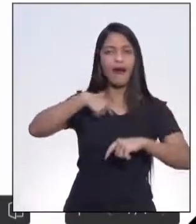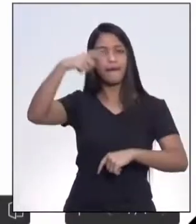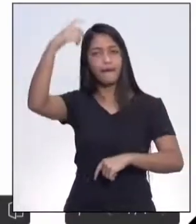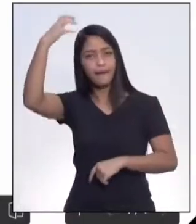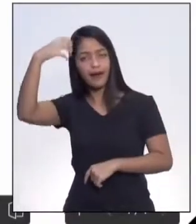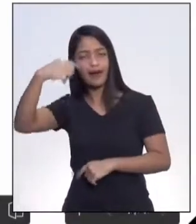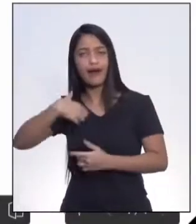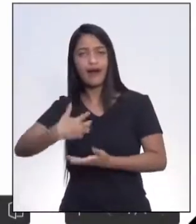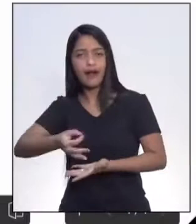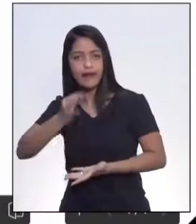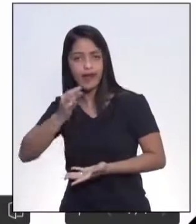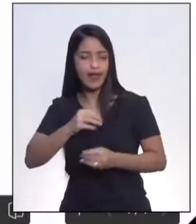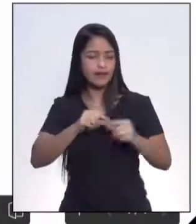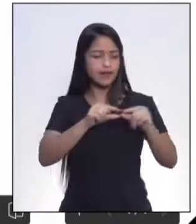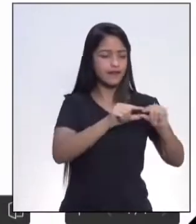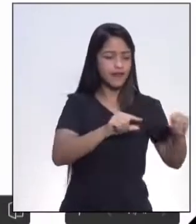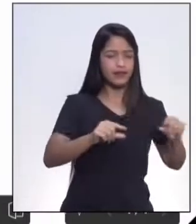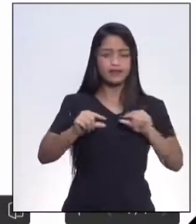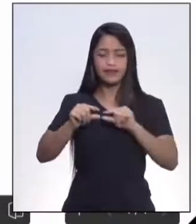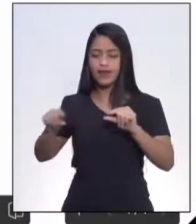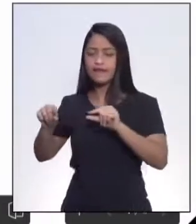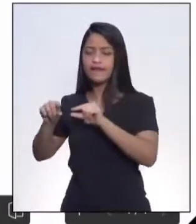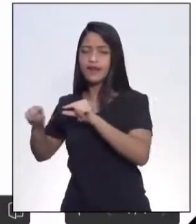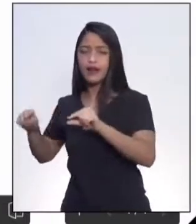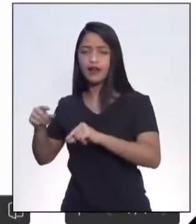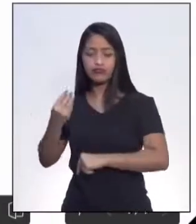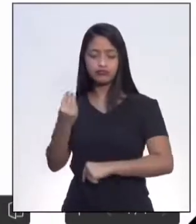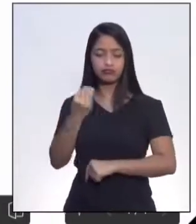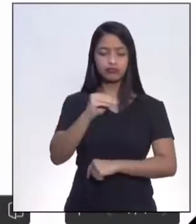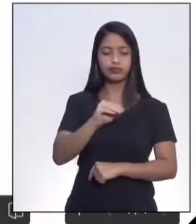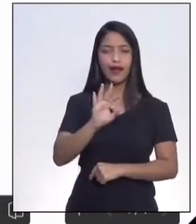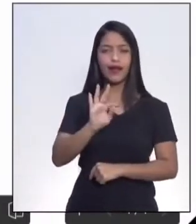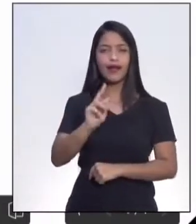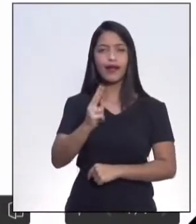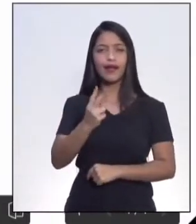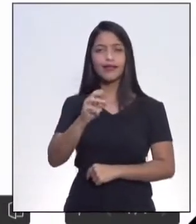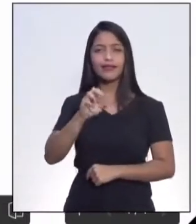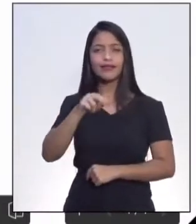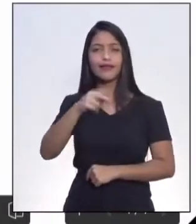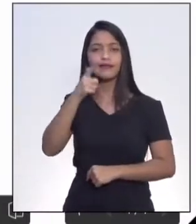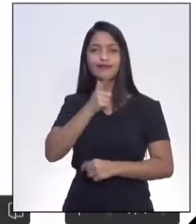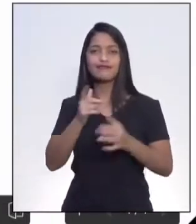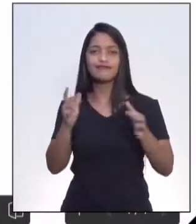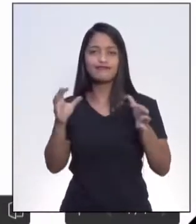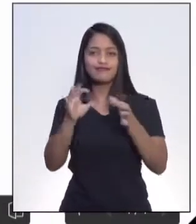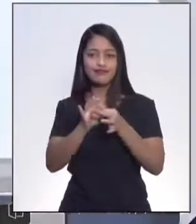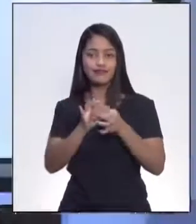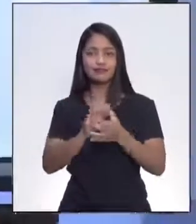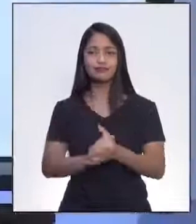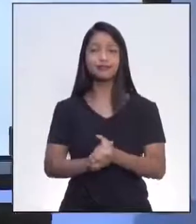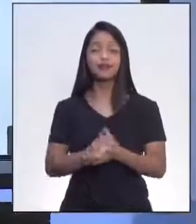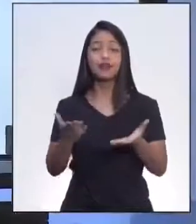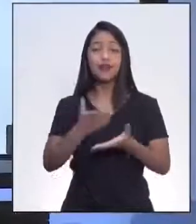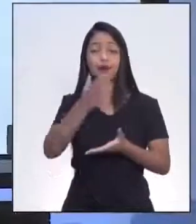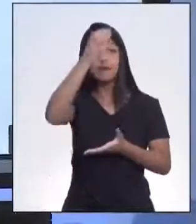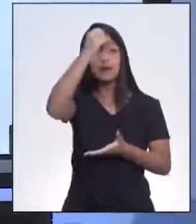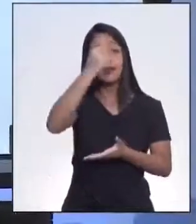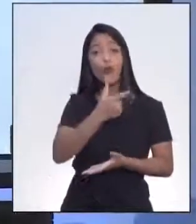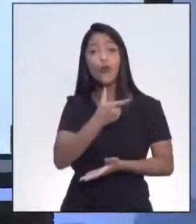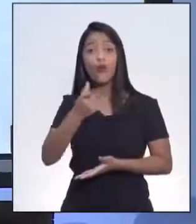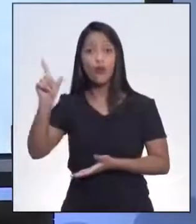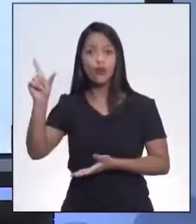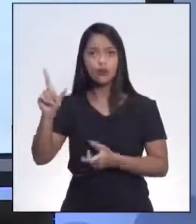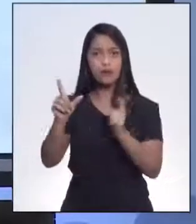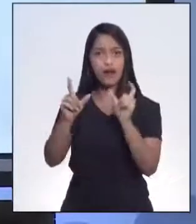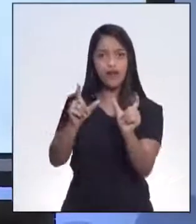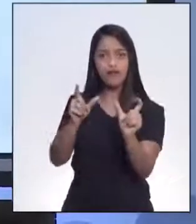sequências, você usa o then, tá ok? Então, agora nós vamos ver outros link words, ok? Por favor,